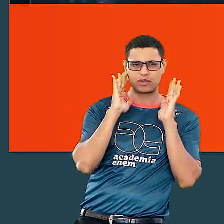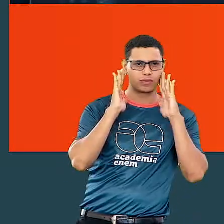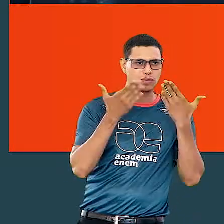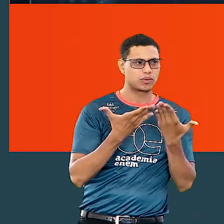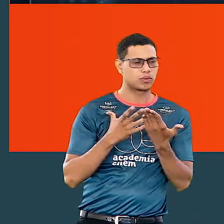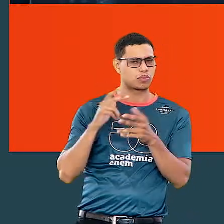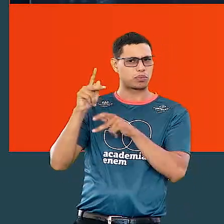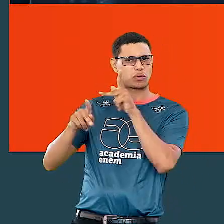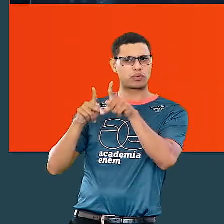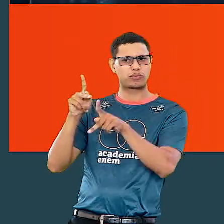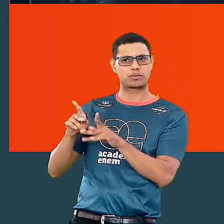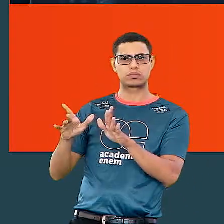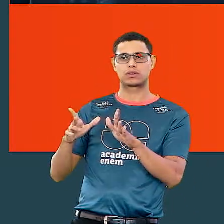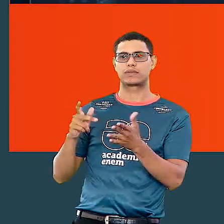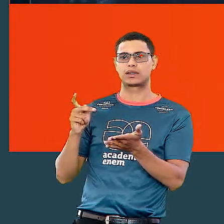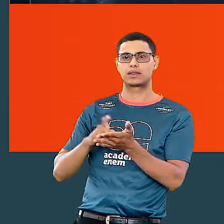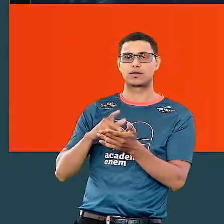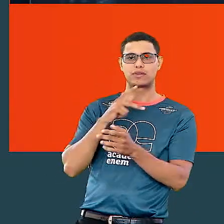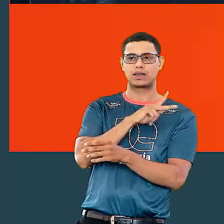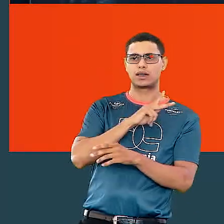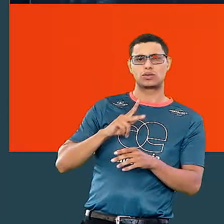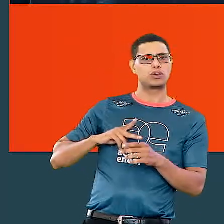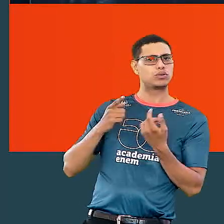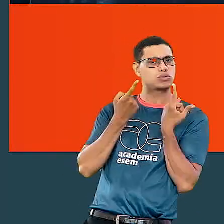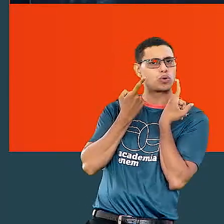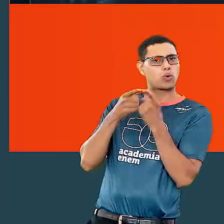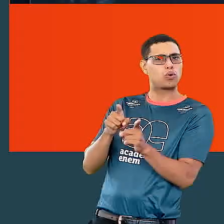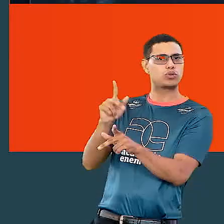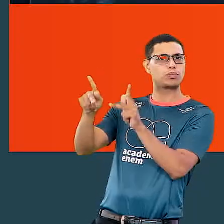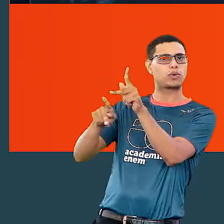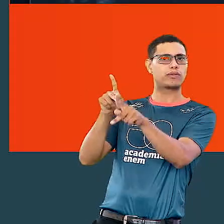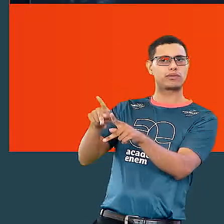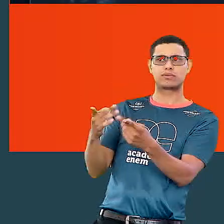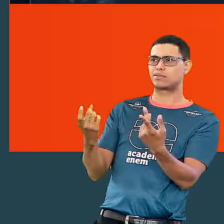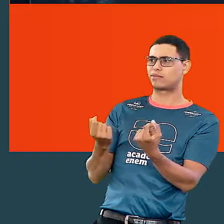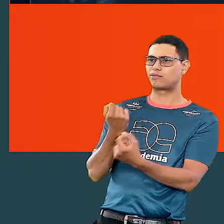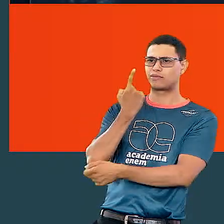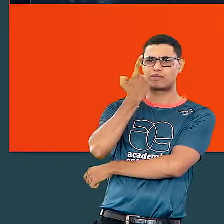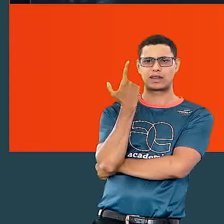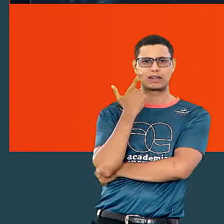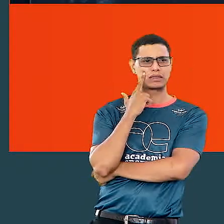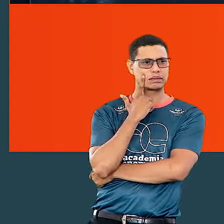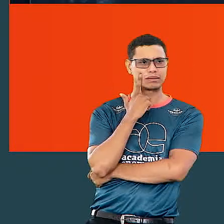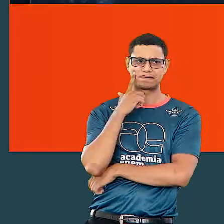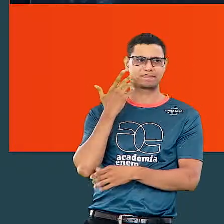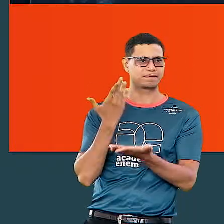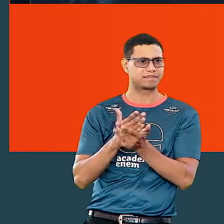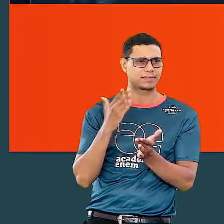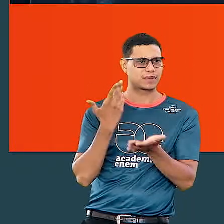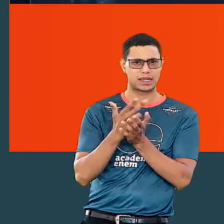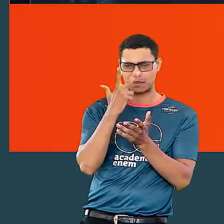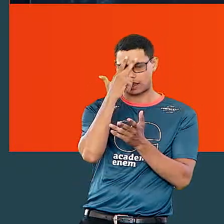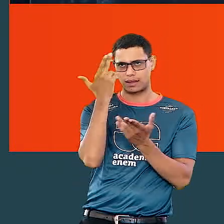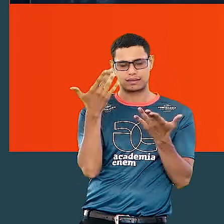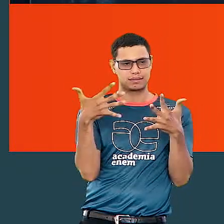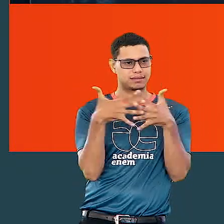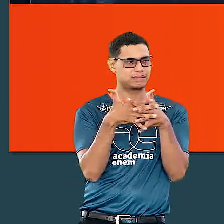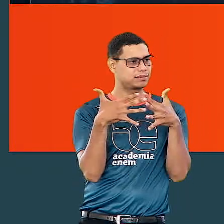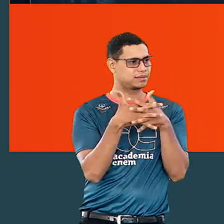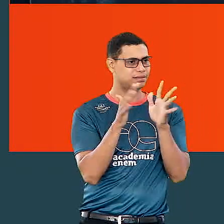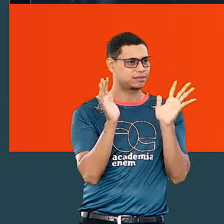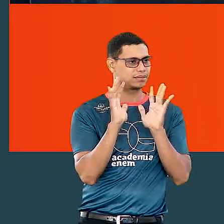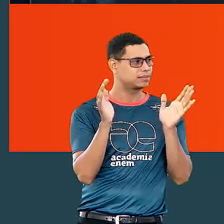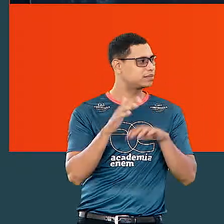A vereador, eu estou contra o povo. Acho qual sentido, mano? Isso é o paradoxo que a gente falou, tá certo?